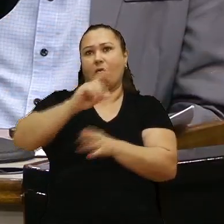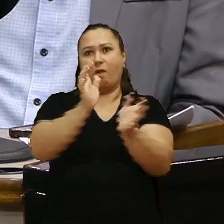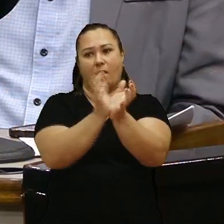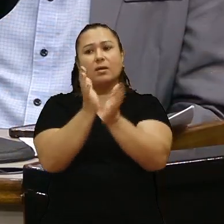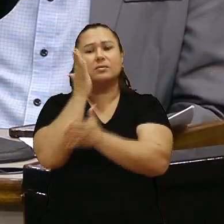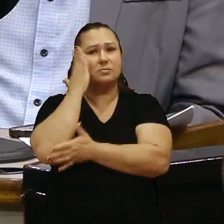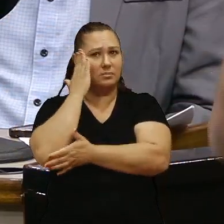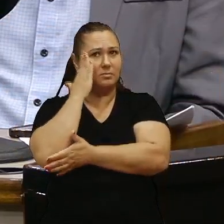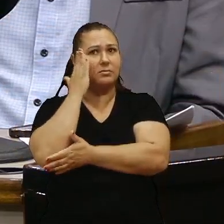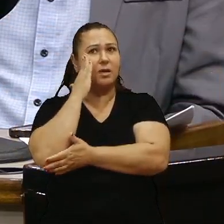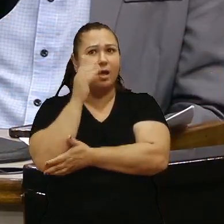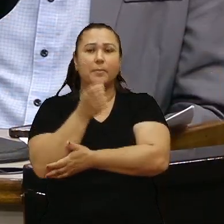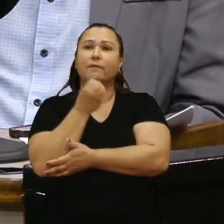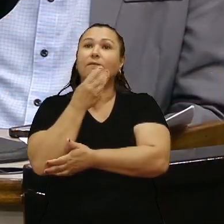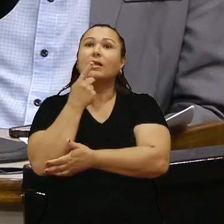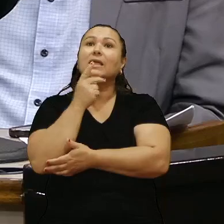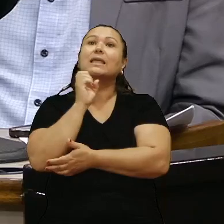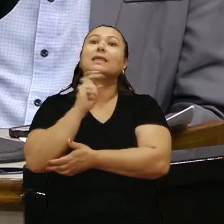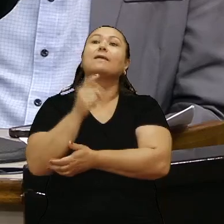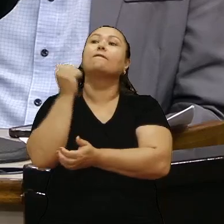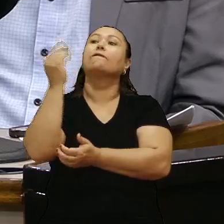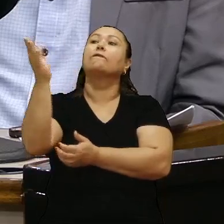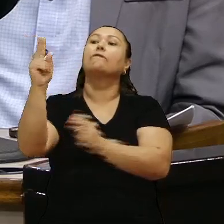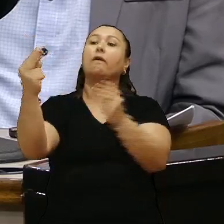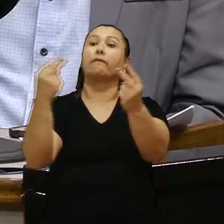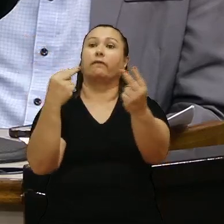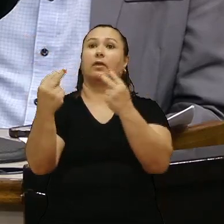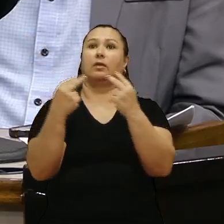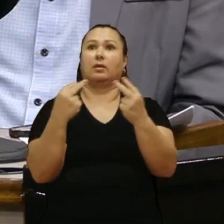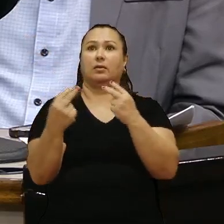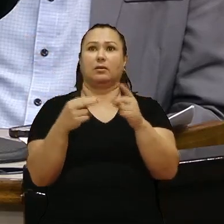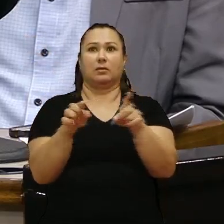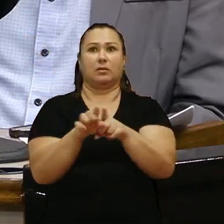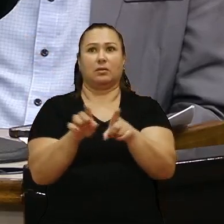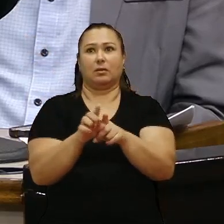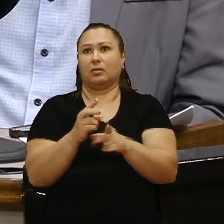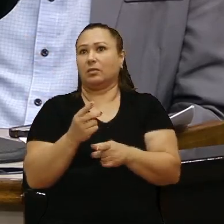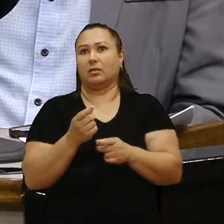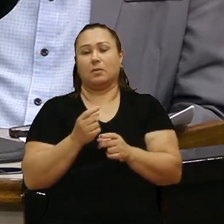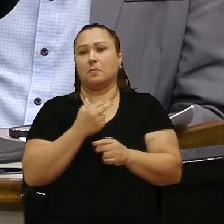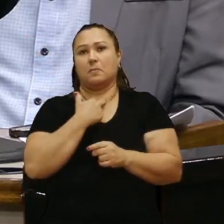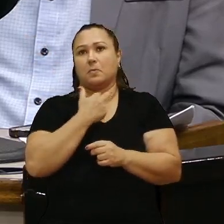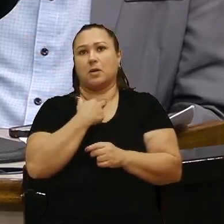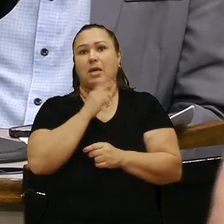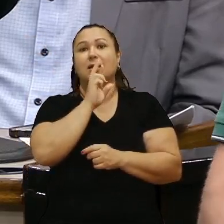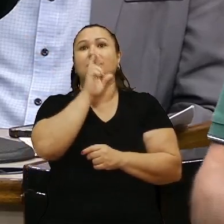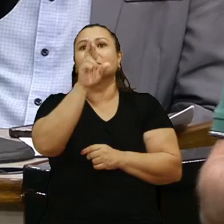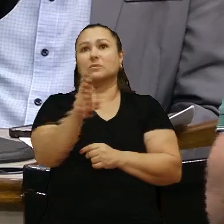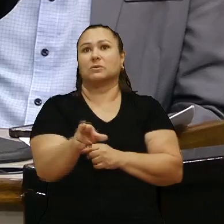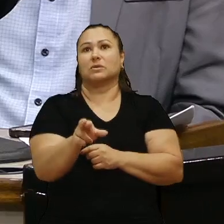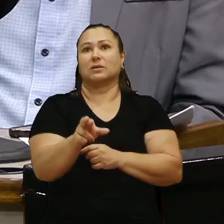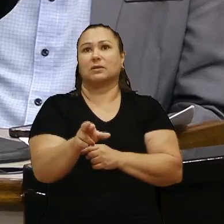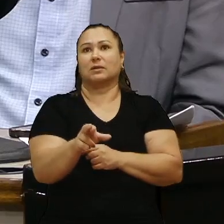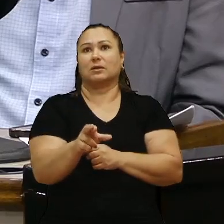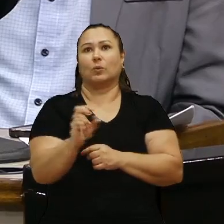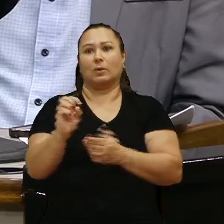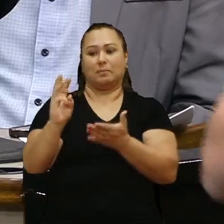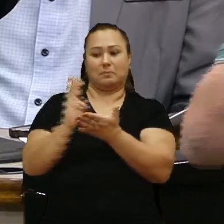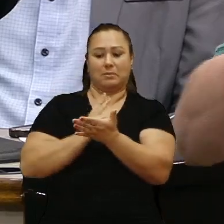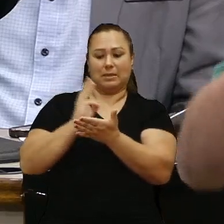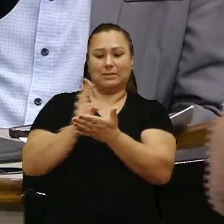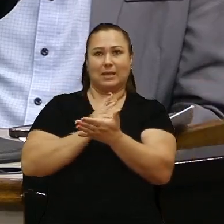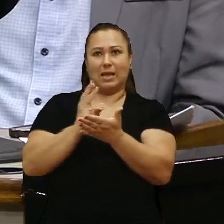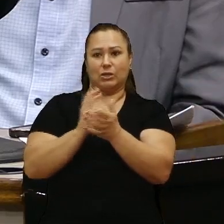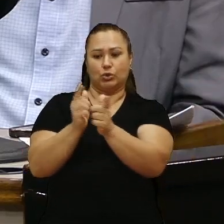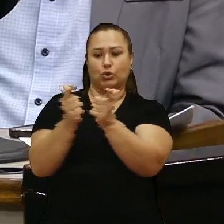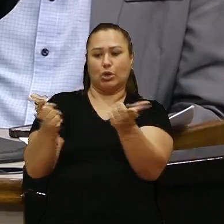sabem muito bem disso. Estou falando para quem está lá fora nos assistindo. Inclusive, eu não pude responder a mensagem lá do jornal,